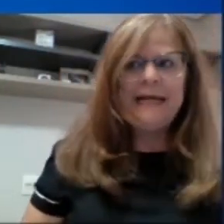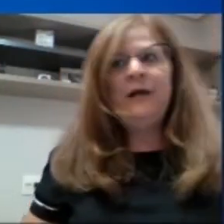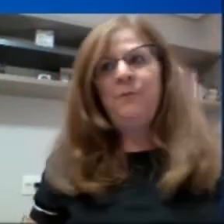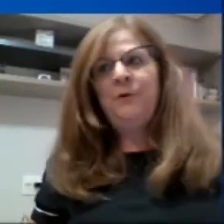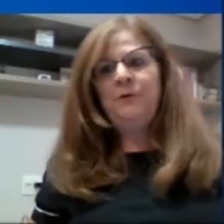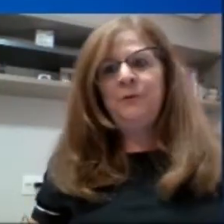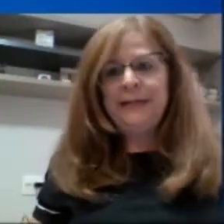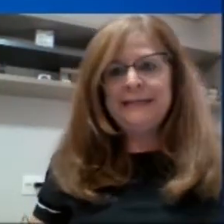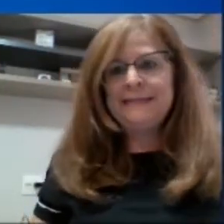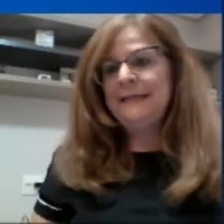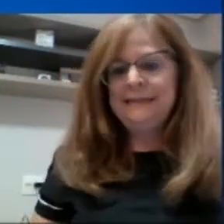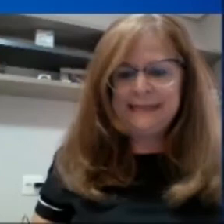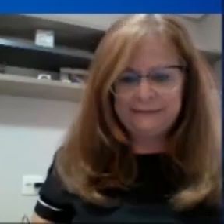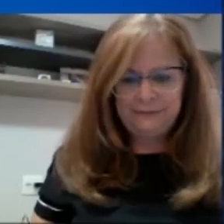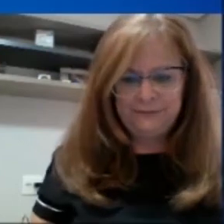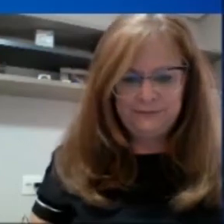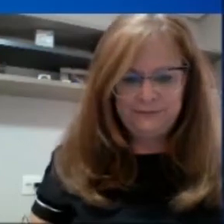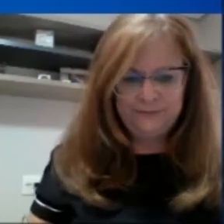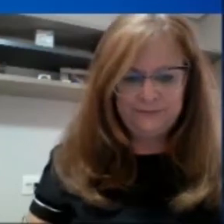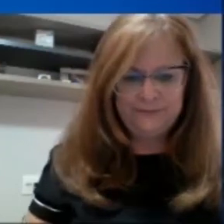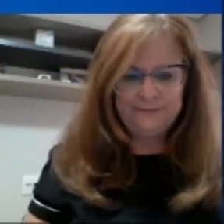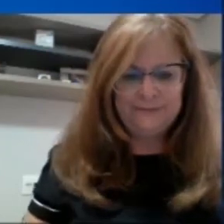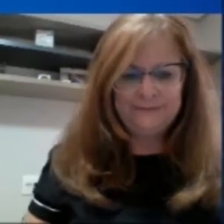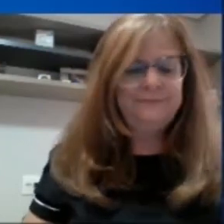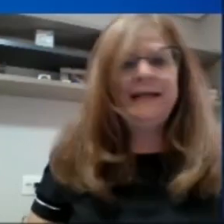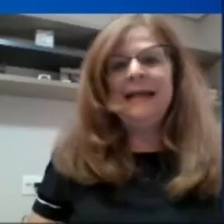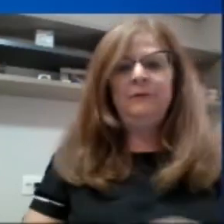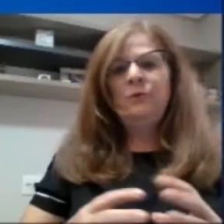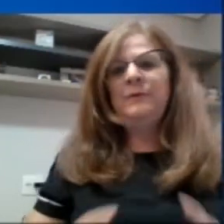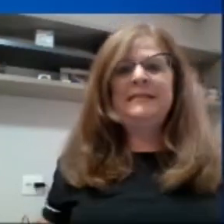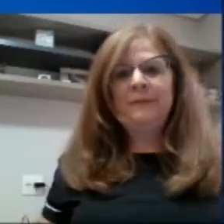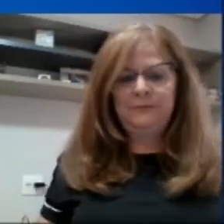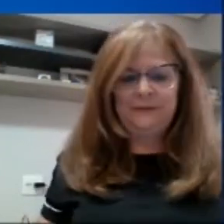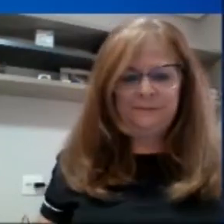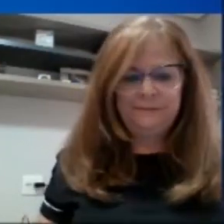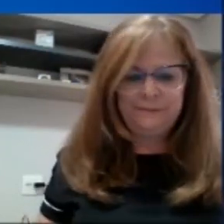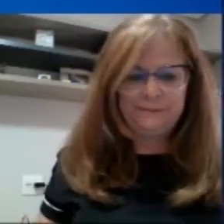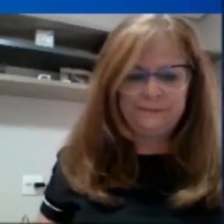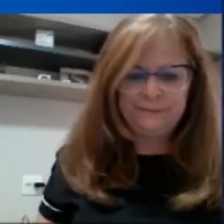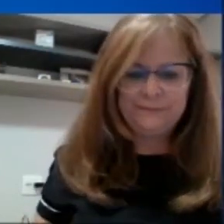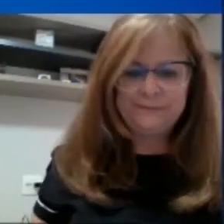Libras é o português sinalizado, falado com as mãos.